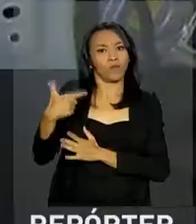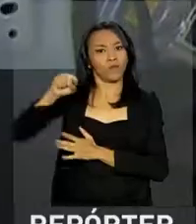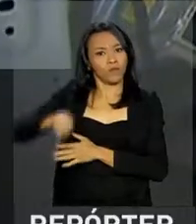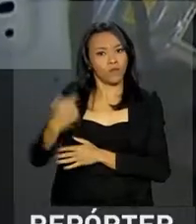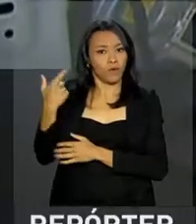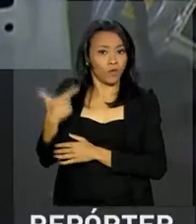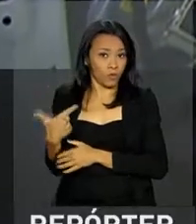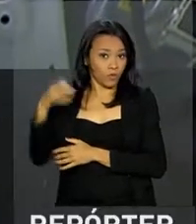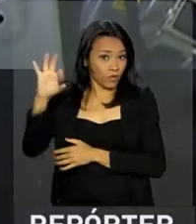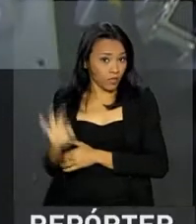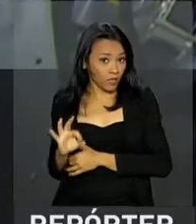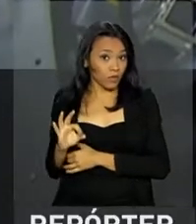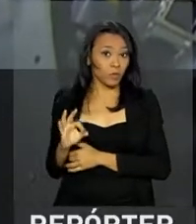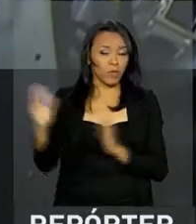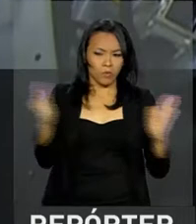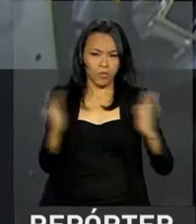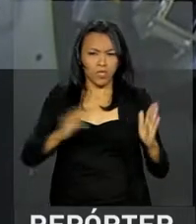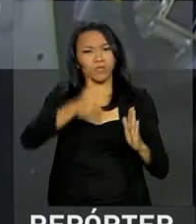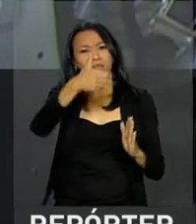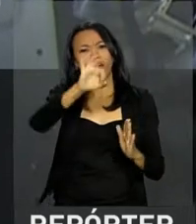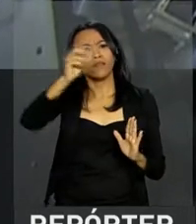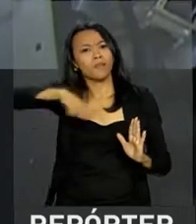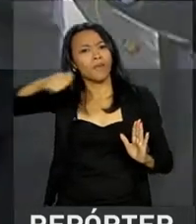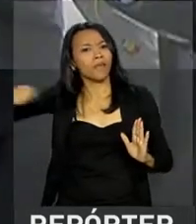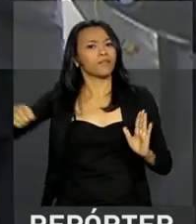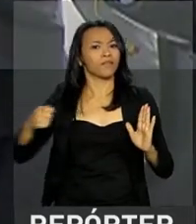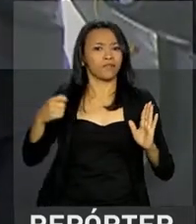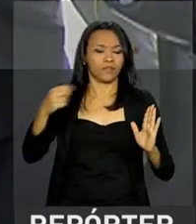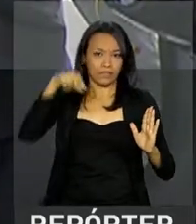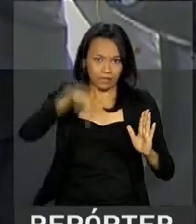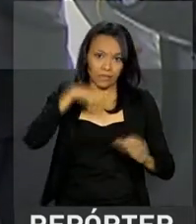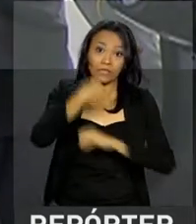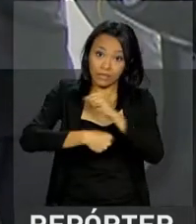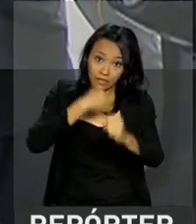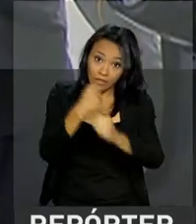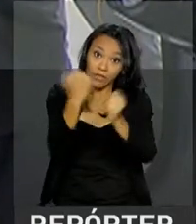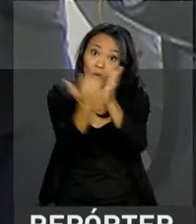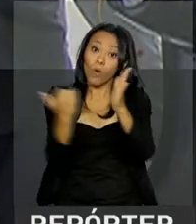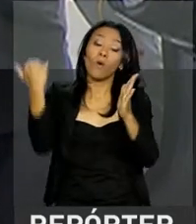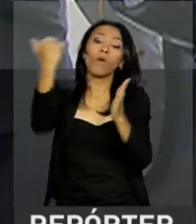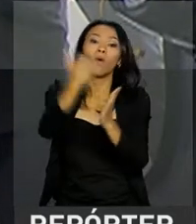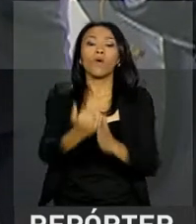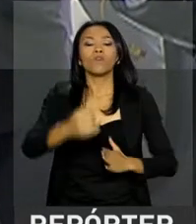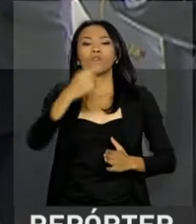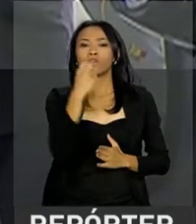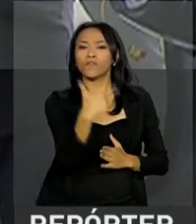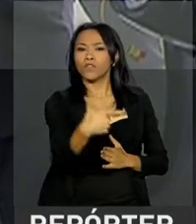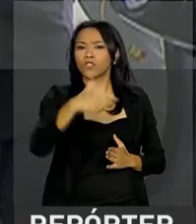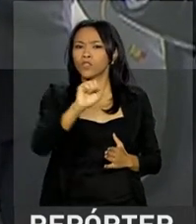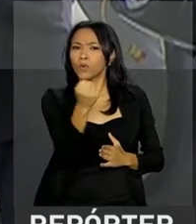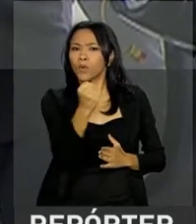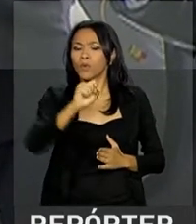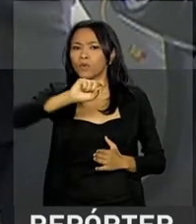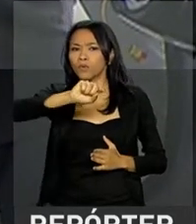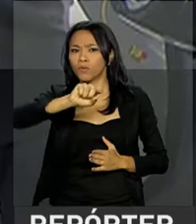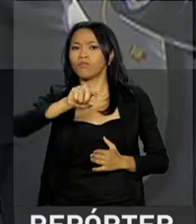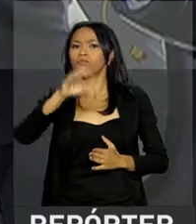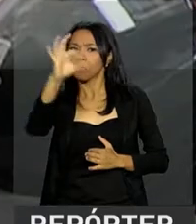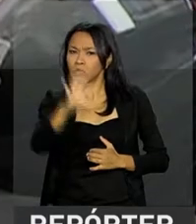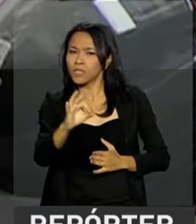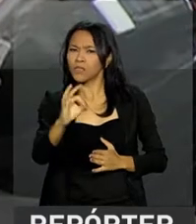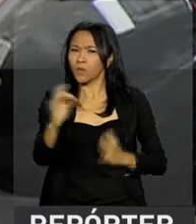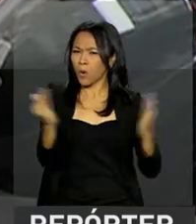42,2%. Nos primeiros 10 meses de 2017, a alta é de 28,5% em relação ao mesmo período do ano